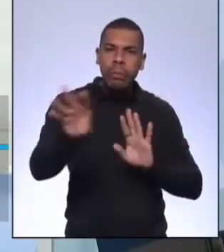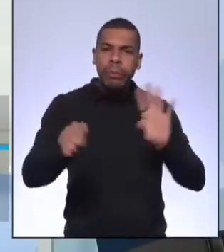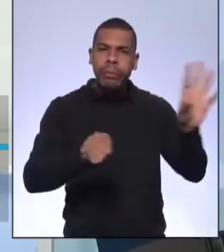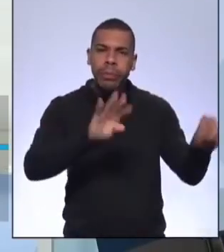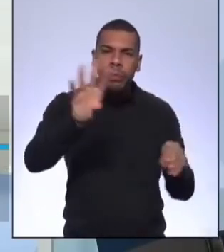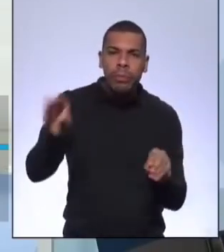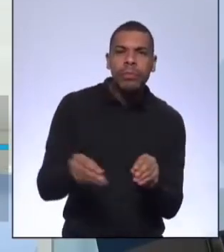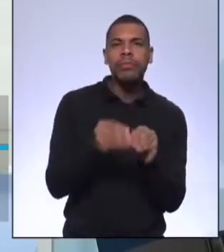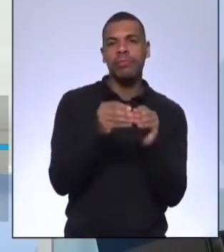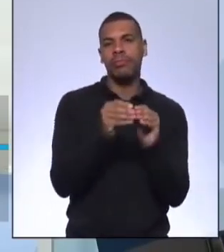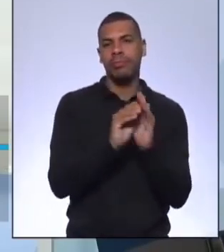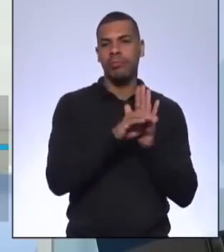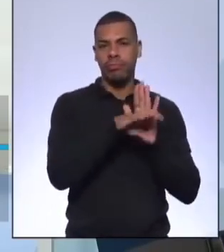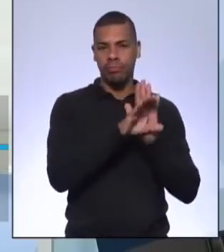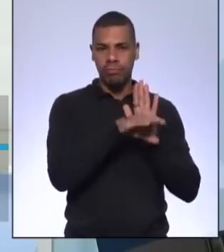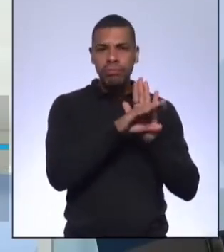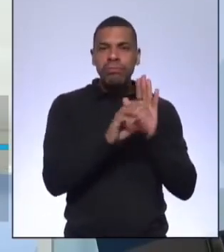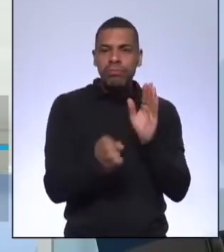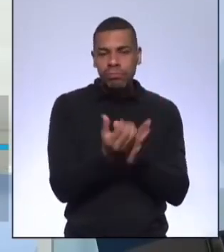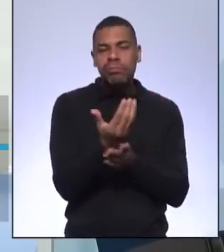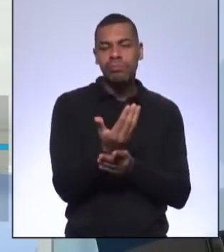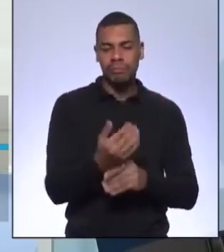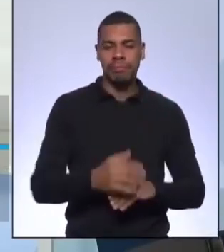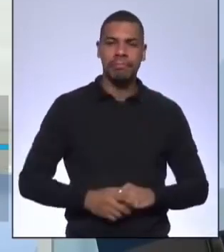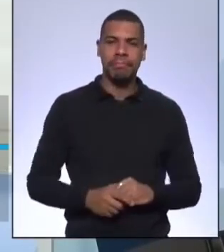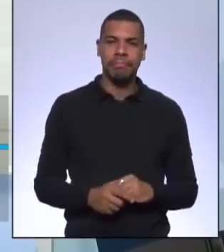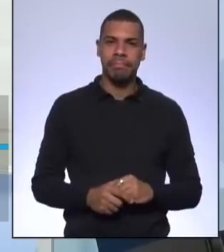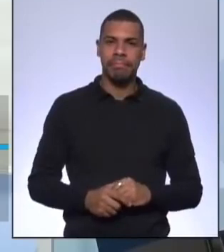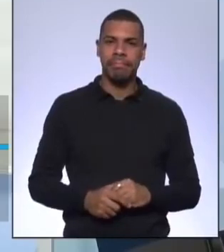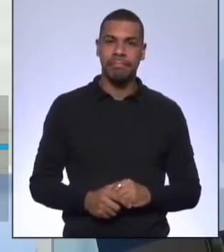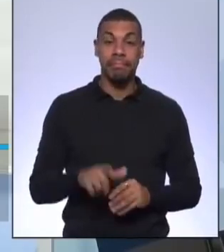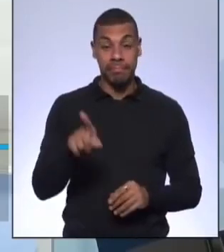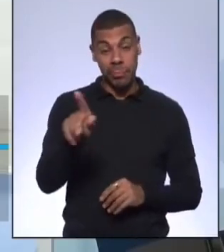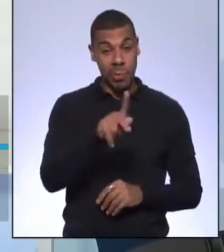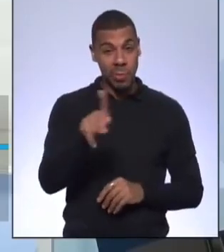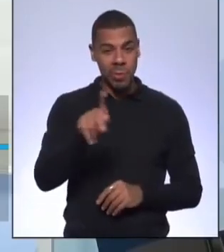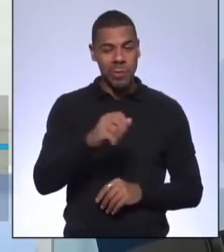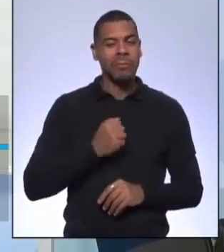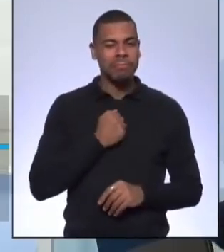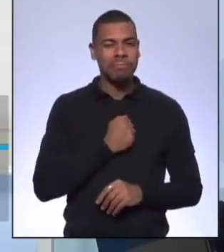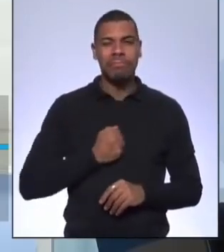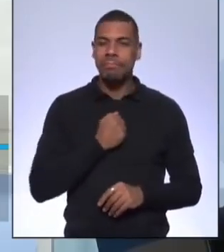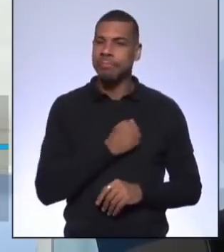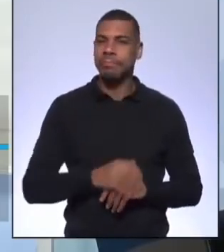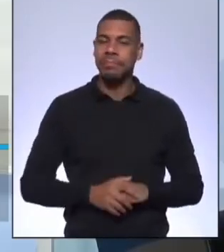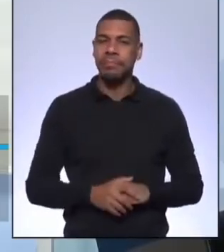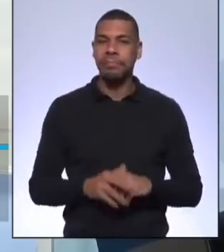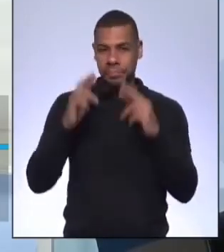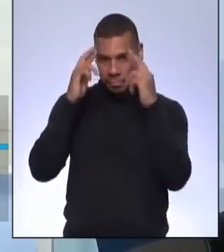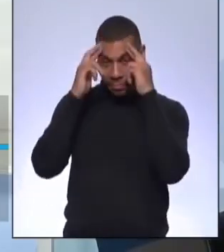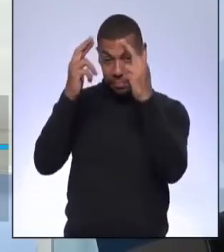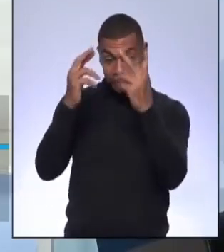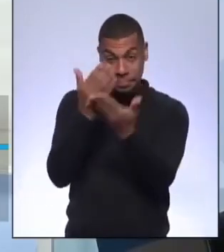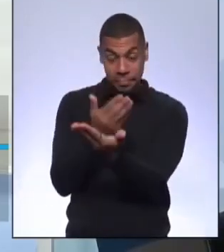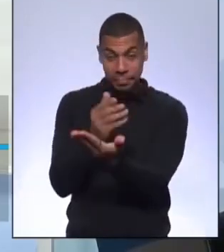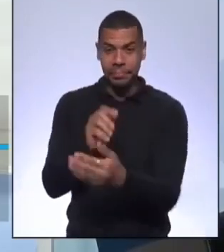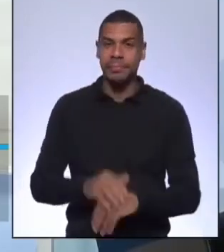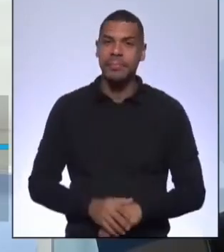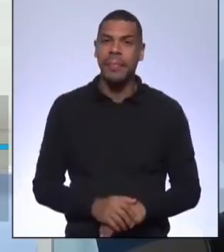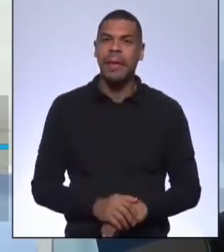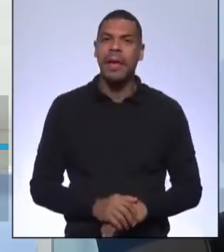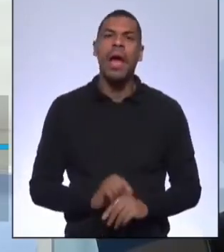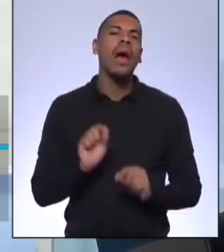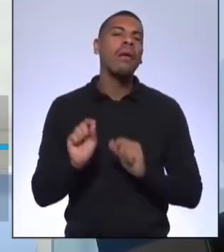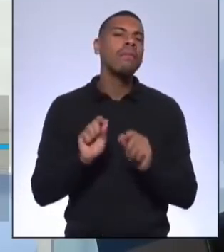lá na pergunta que ele fazia e construía o conceito. O professor Vanderlei, meu respeito. E aí o que